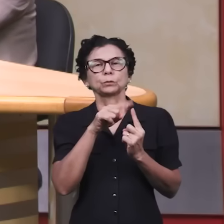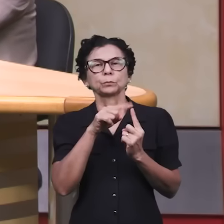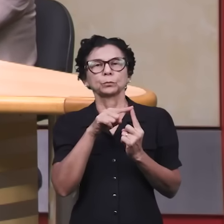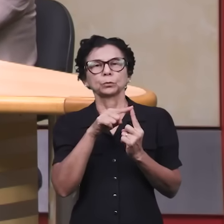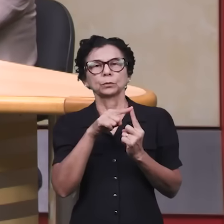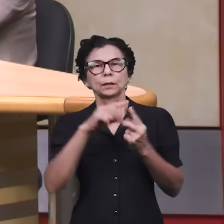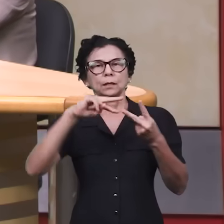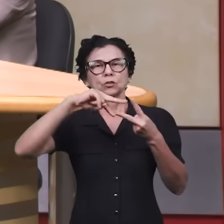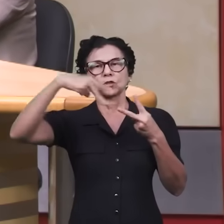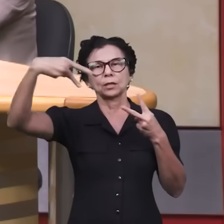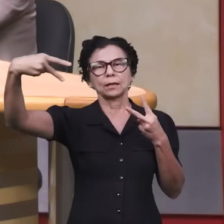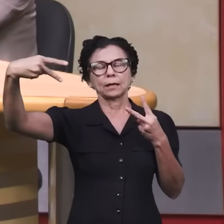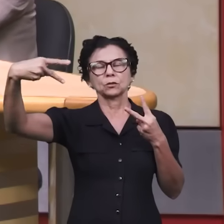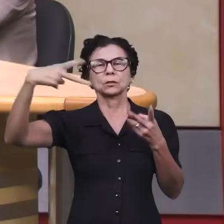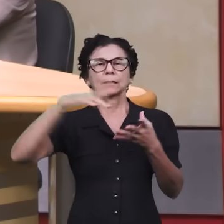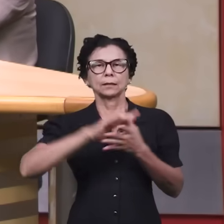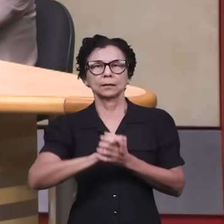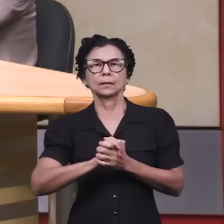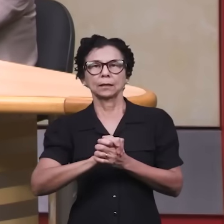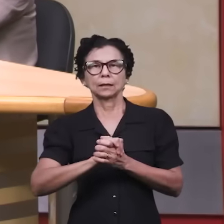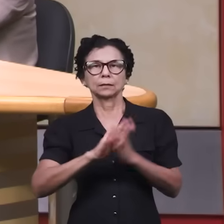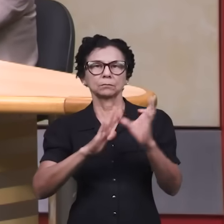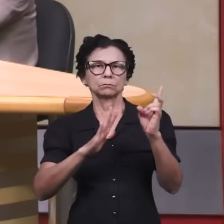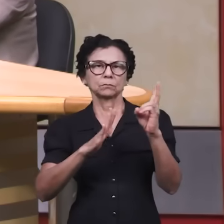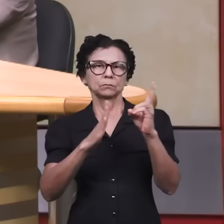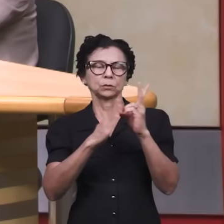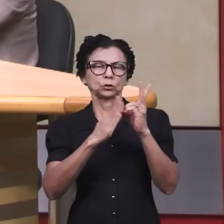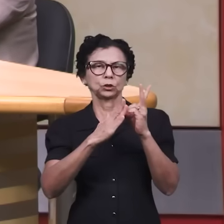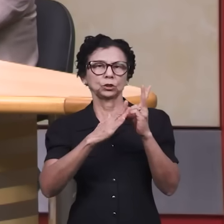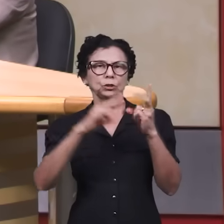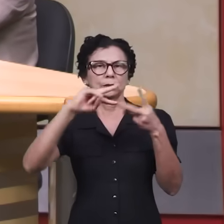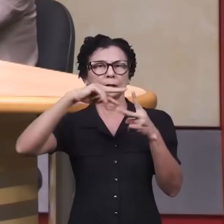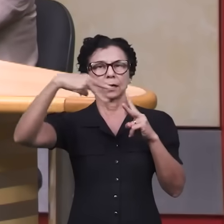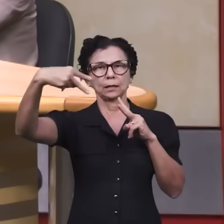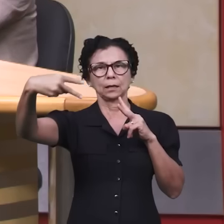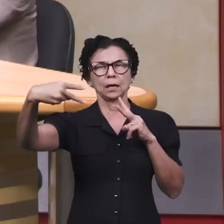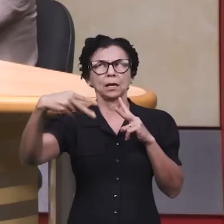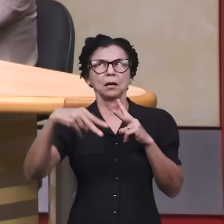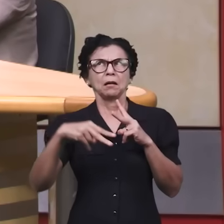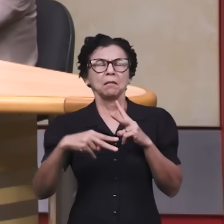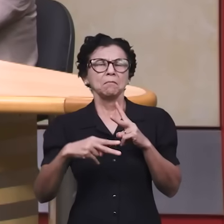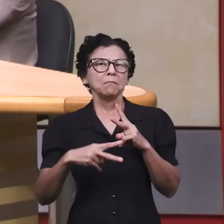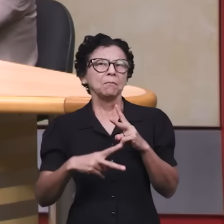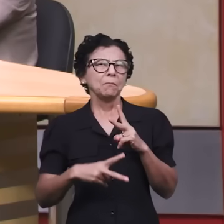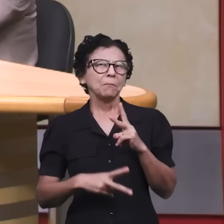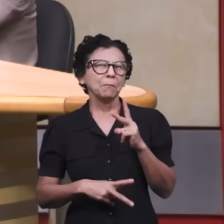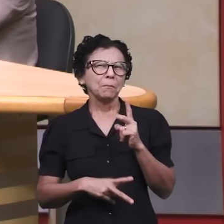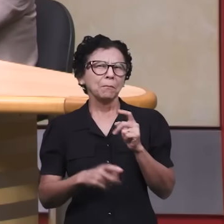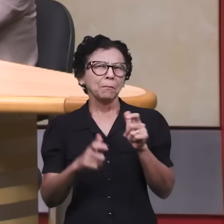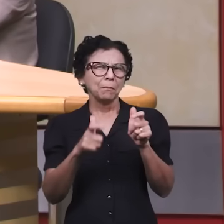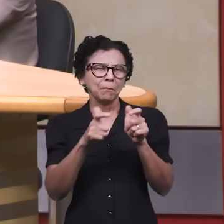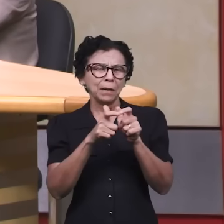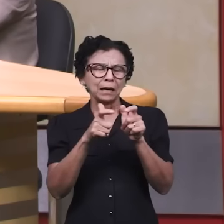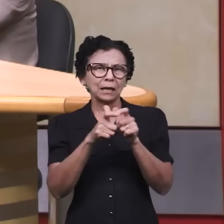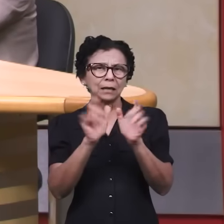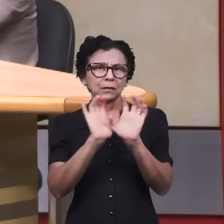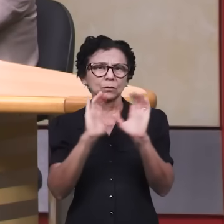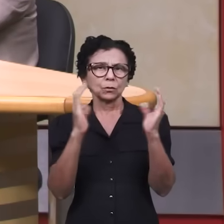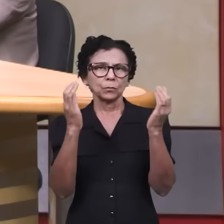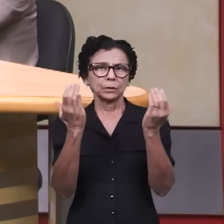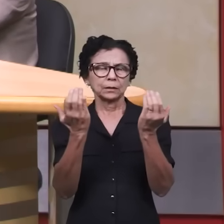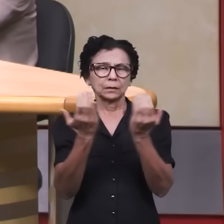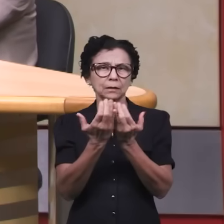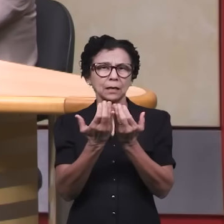claramente que são de descendência ou de ascendência indígena, mas eles são pequenas comunidades e